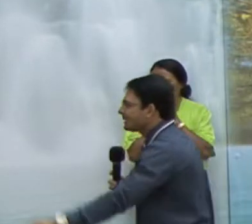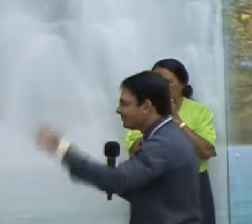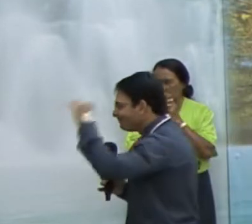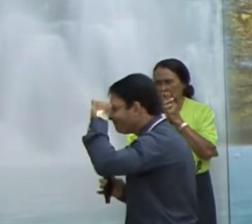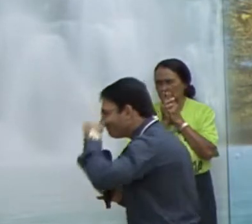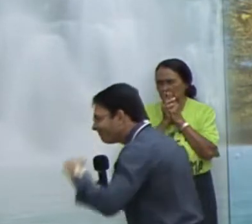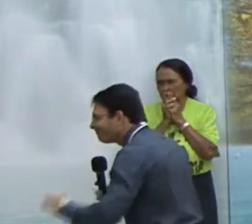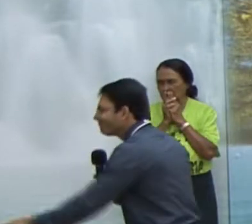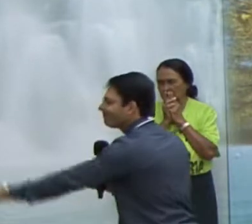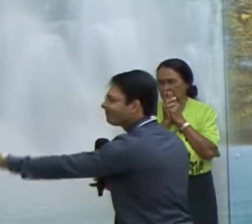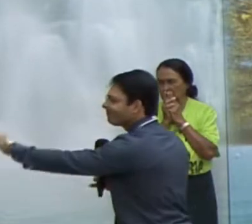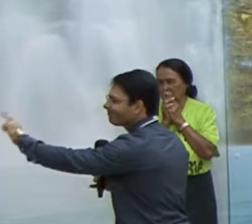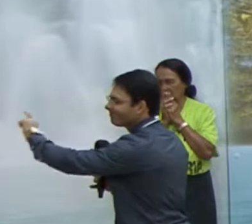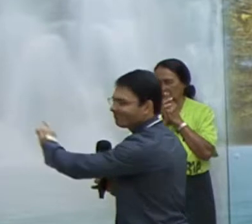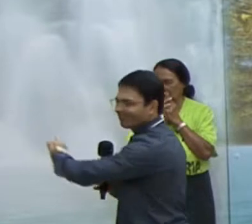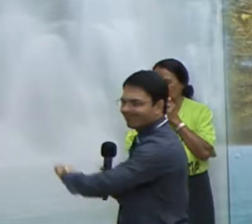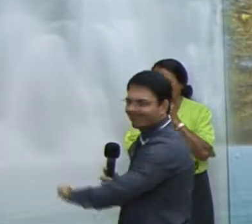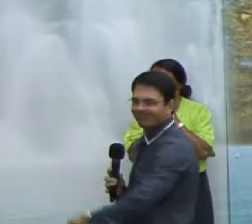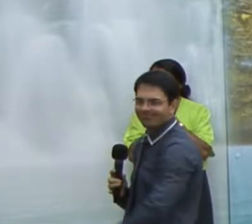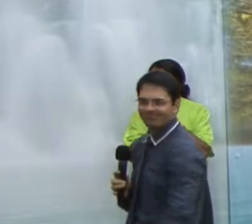mais